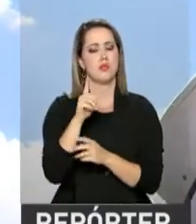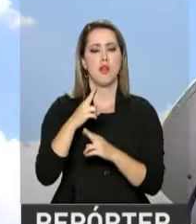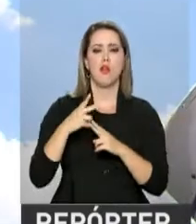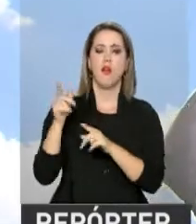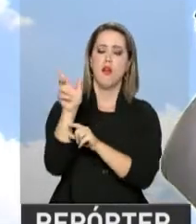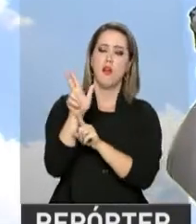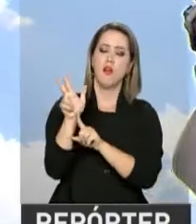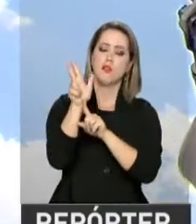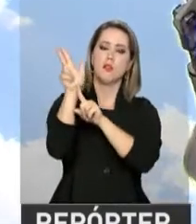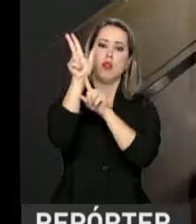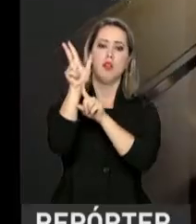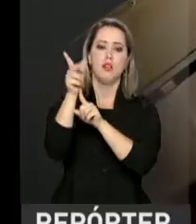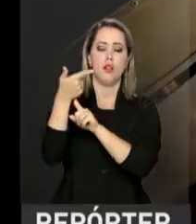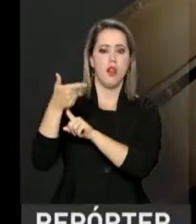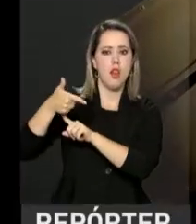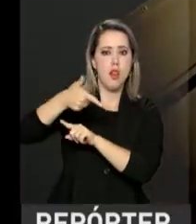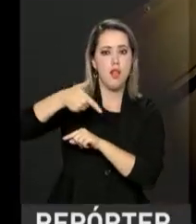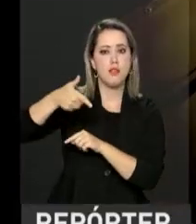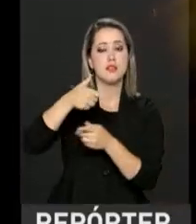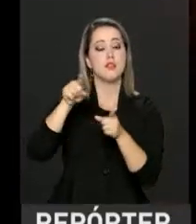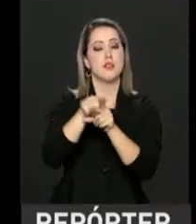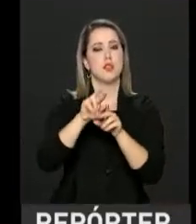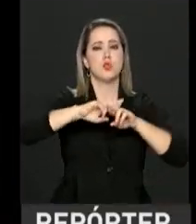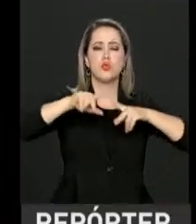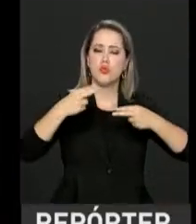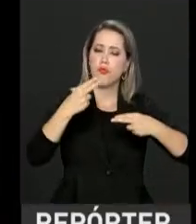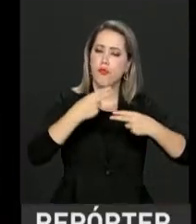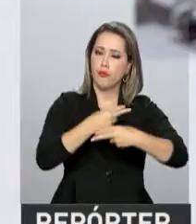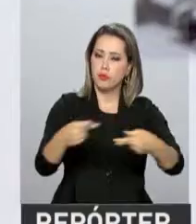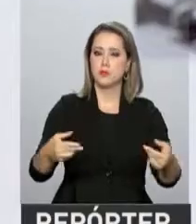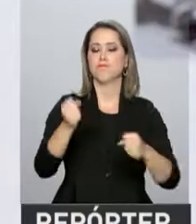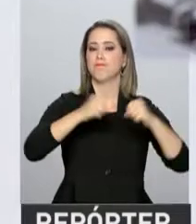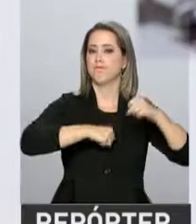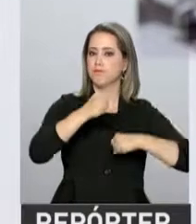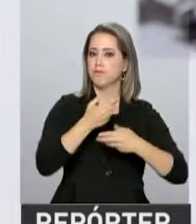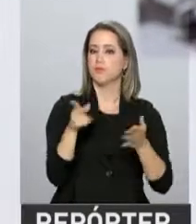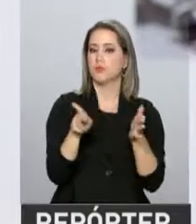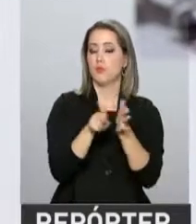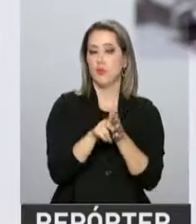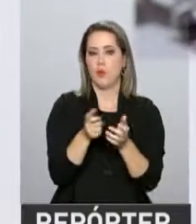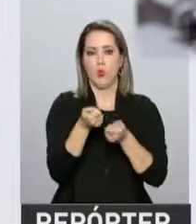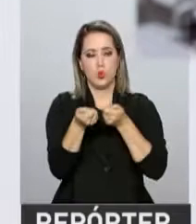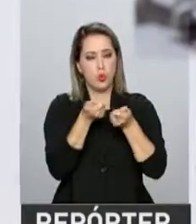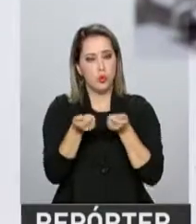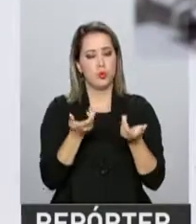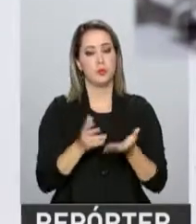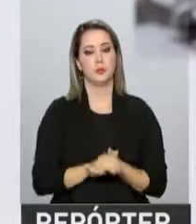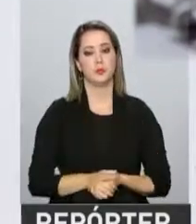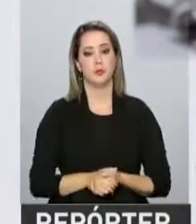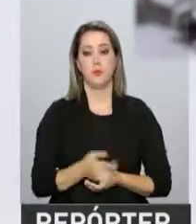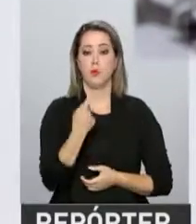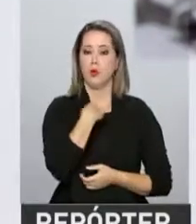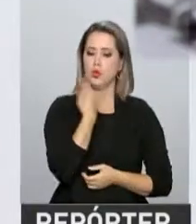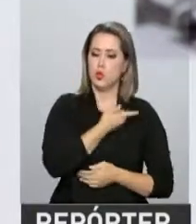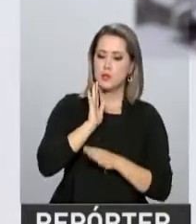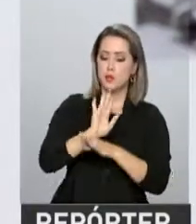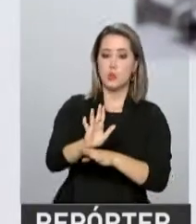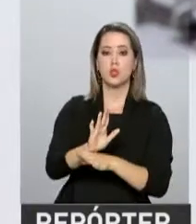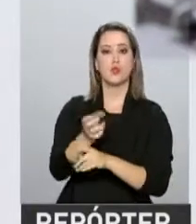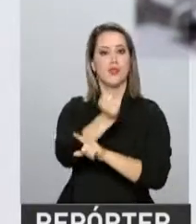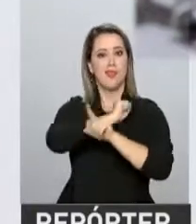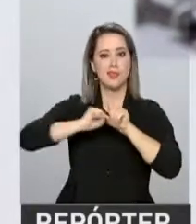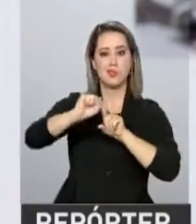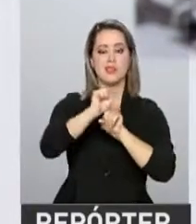de alta intensidade máquinas e aparelhos de comando a contribuição que nós estamos fazendo com a sociedade